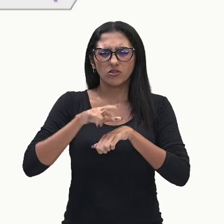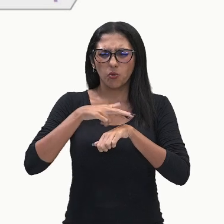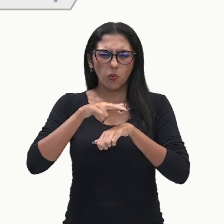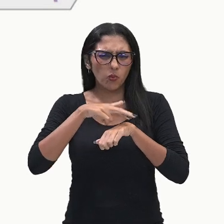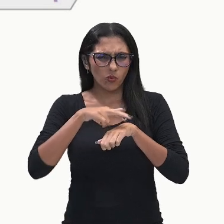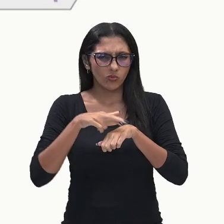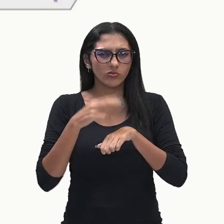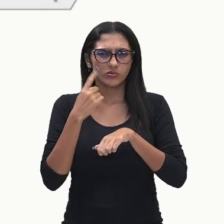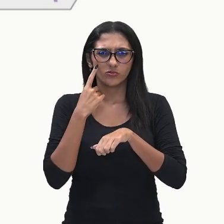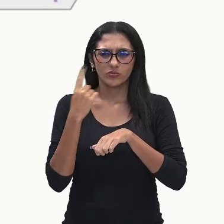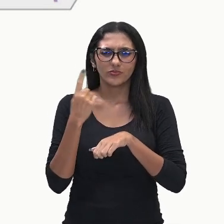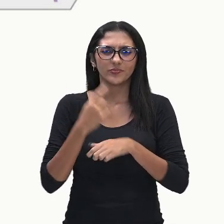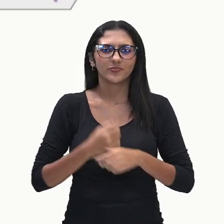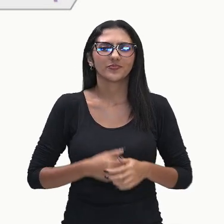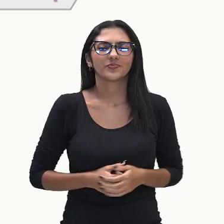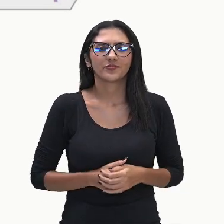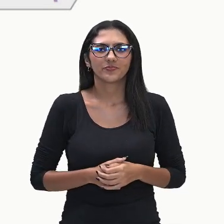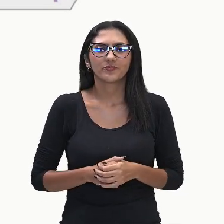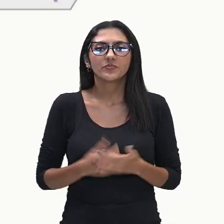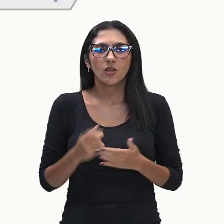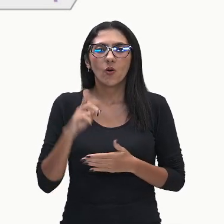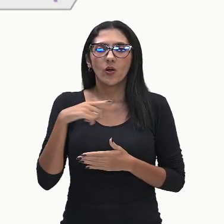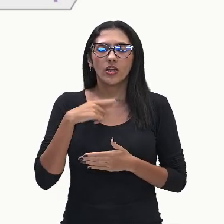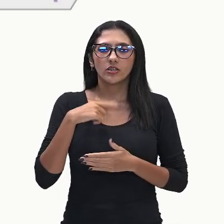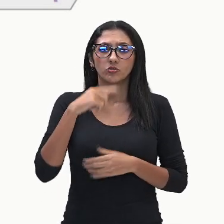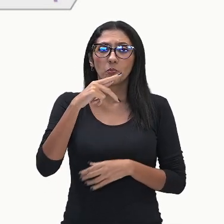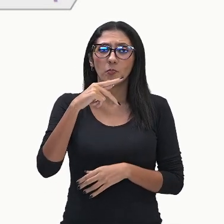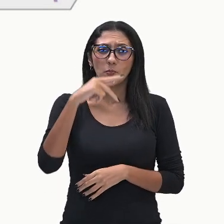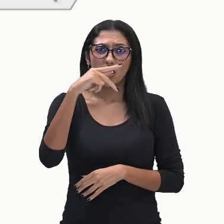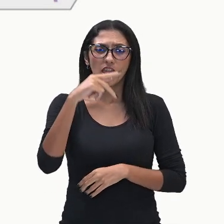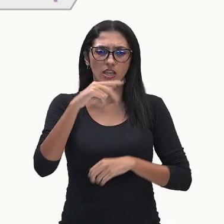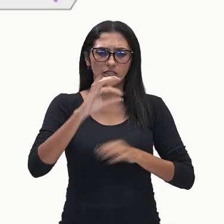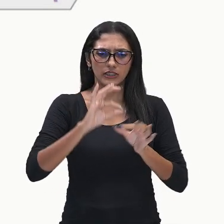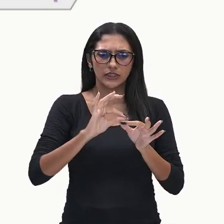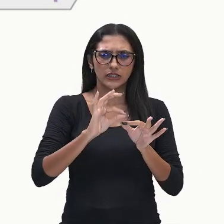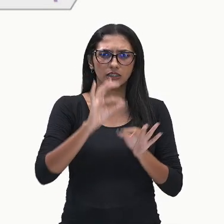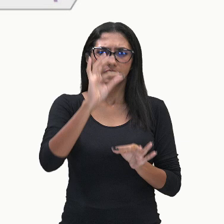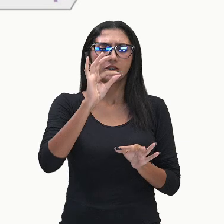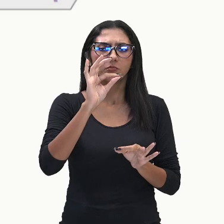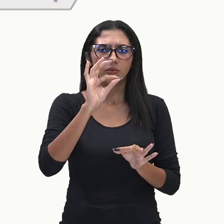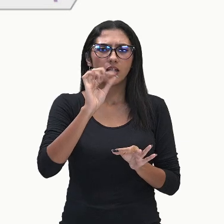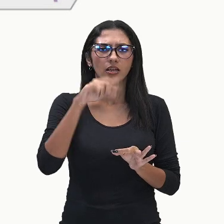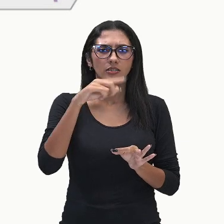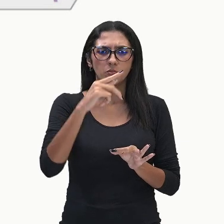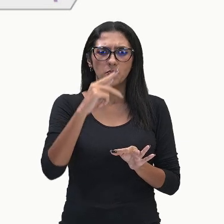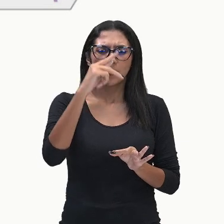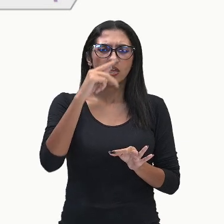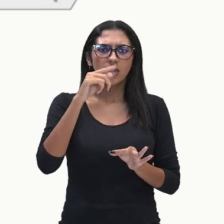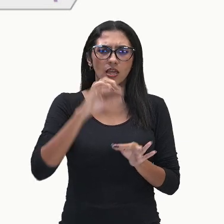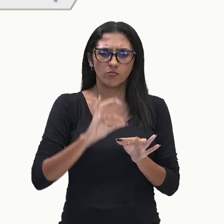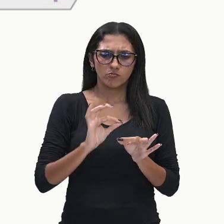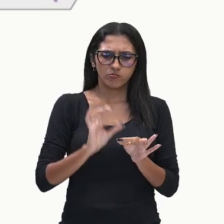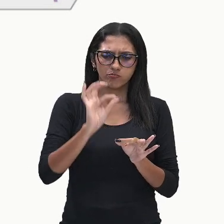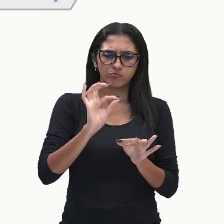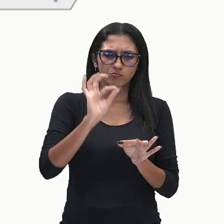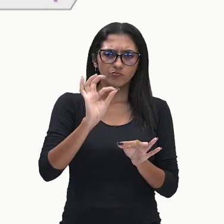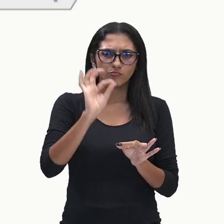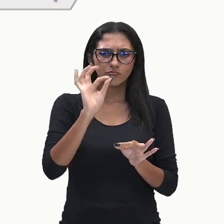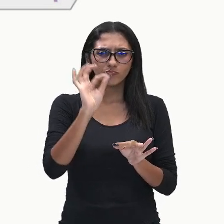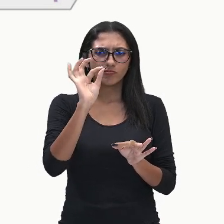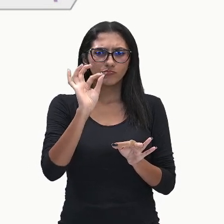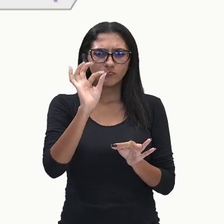bom? E aí, esse ponto P aqui em cima, ele gerará vários tracinhos,